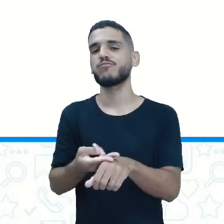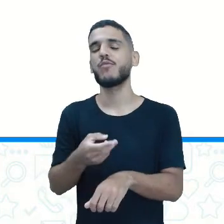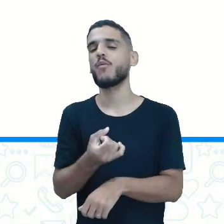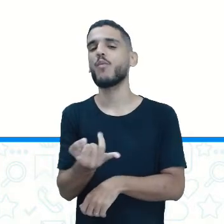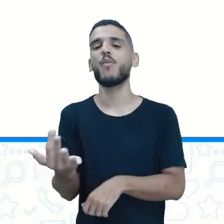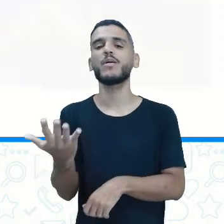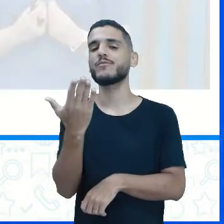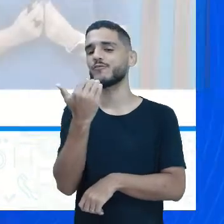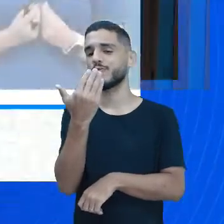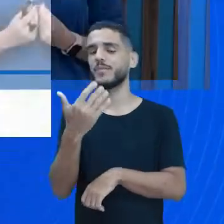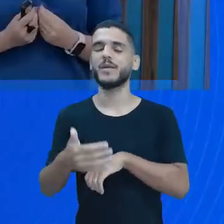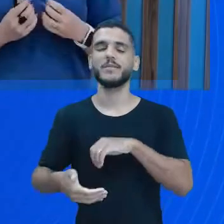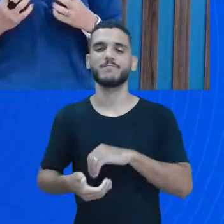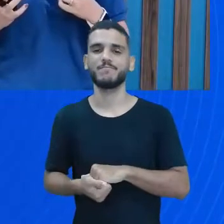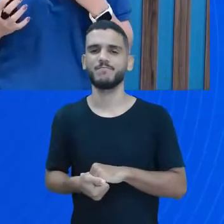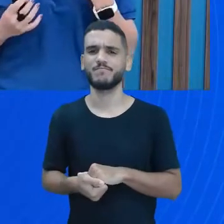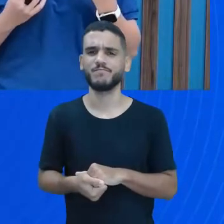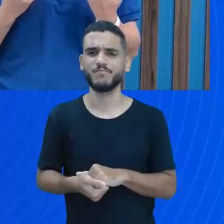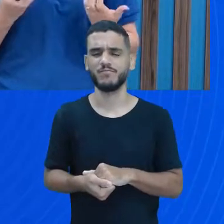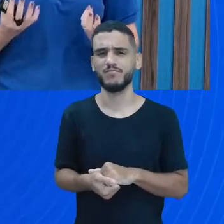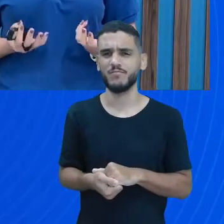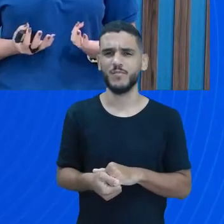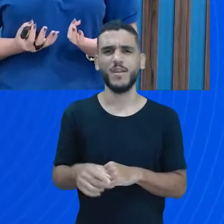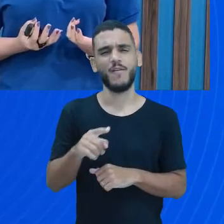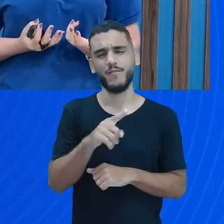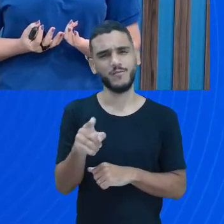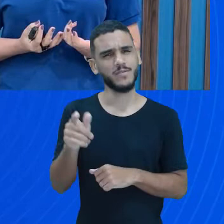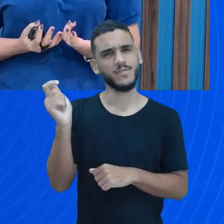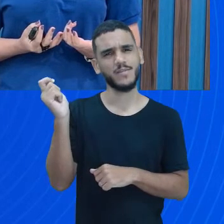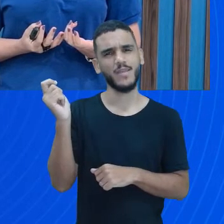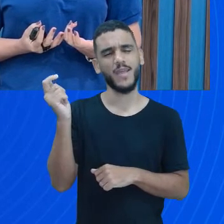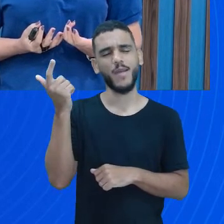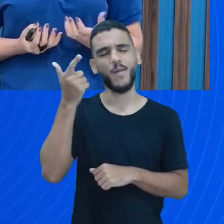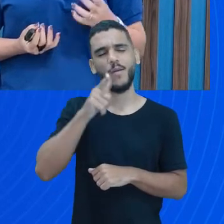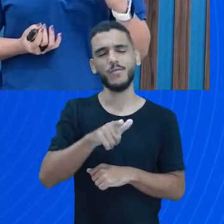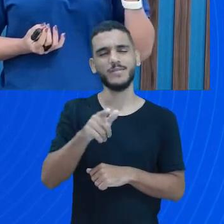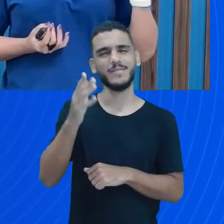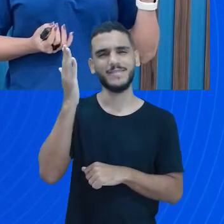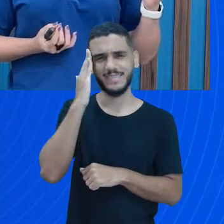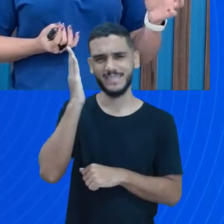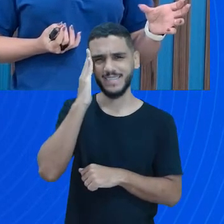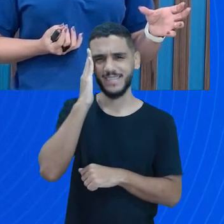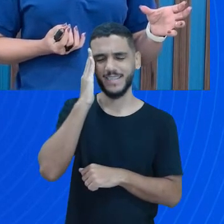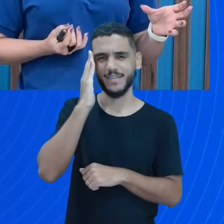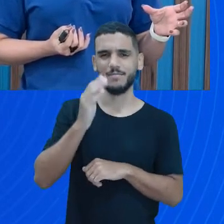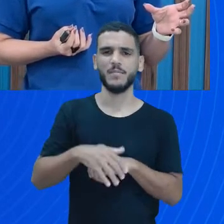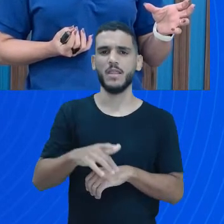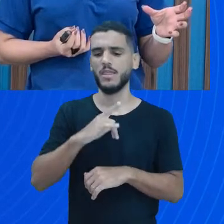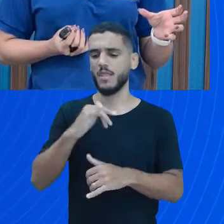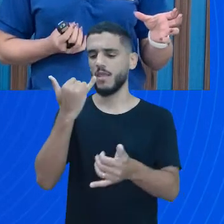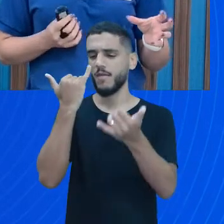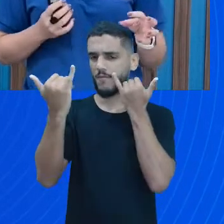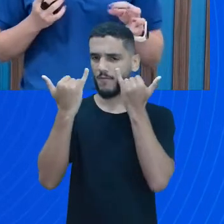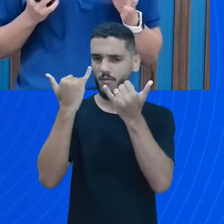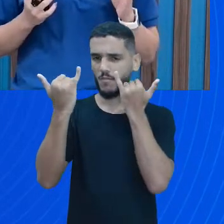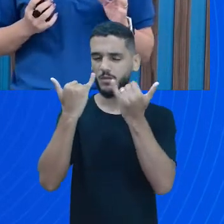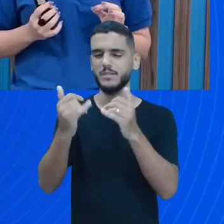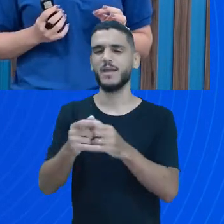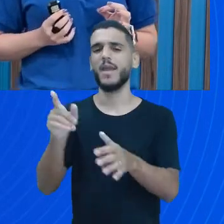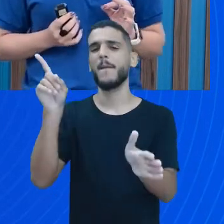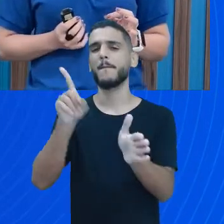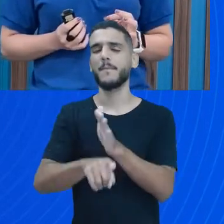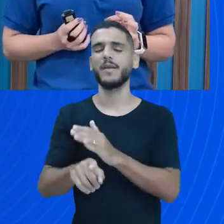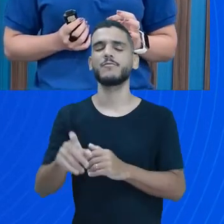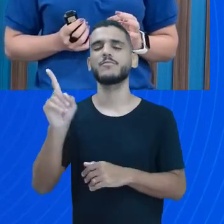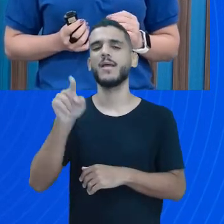Você consegue entender o que o problema está perguntando? Ele está trazendo algumas informações e a pergunta